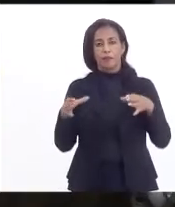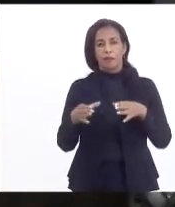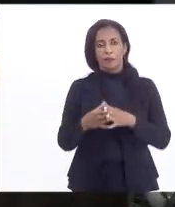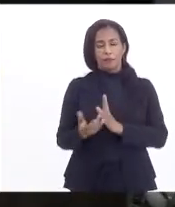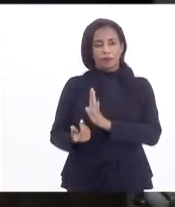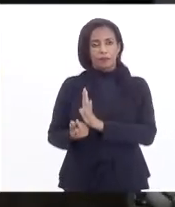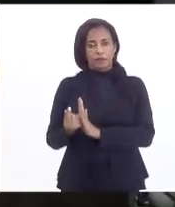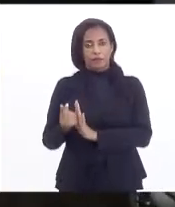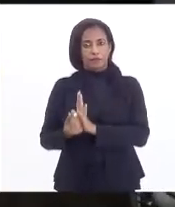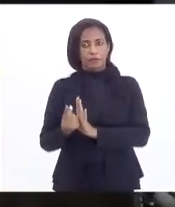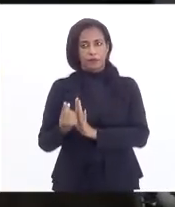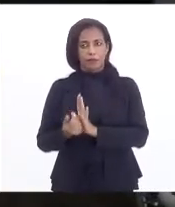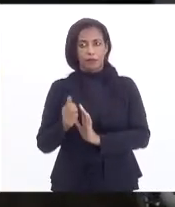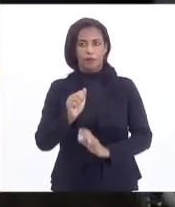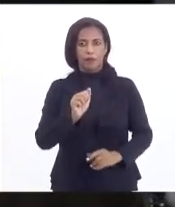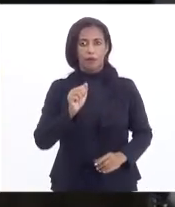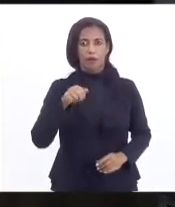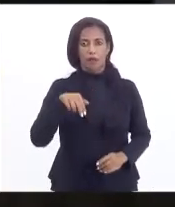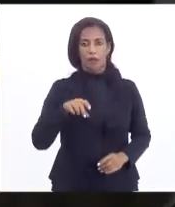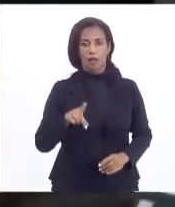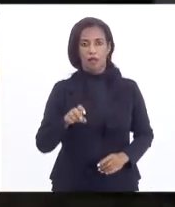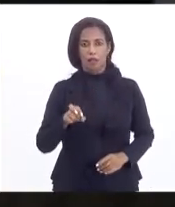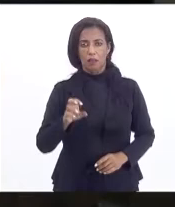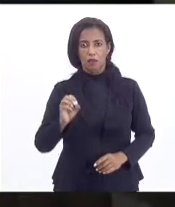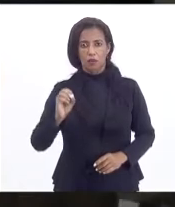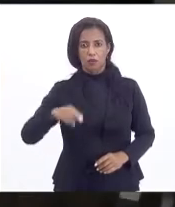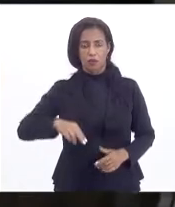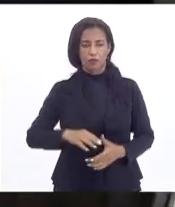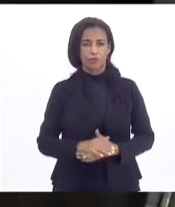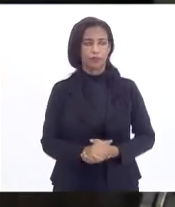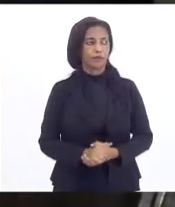deputado Anderson Moraes.